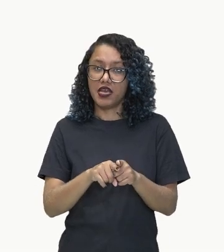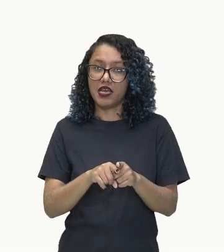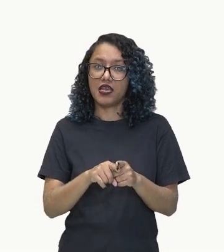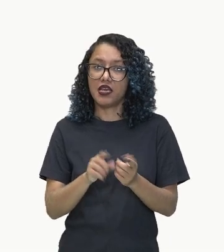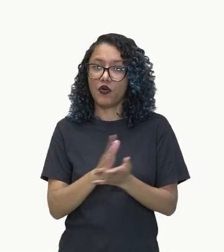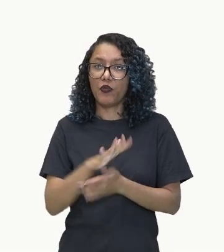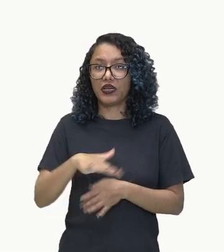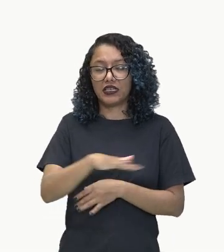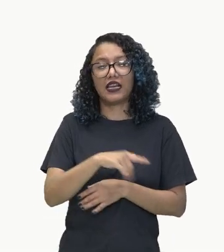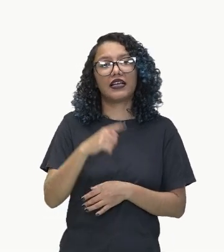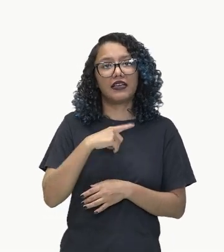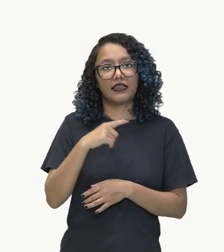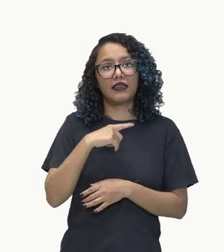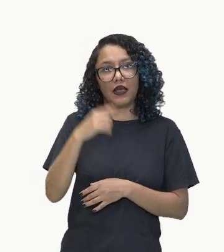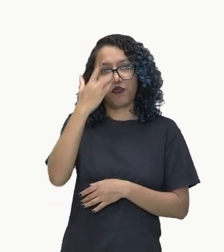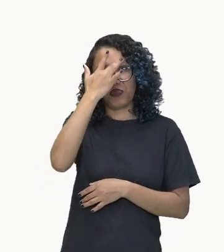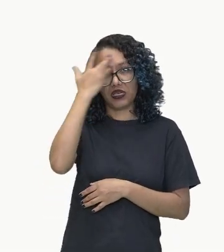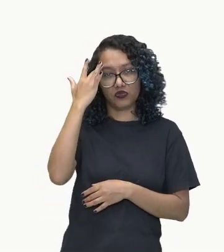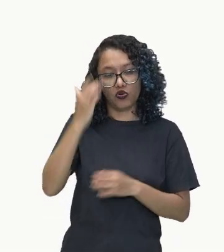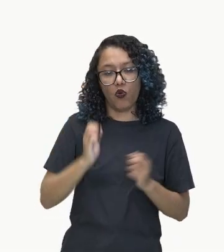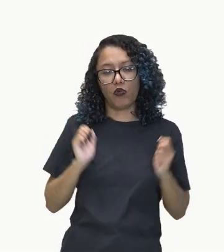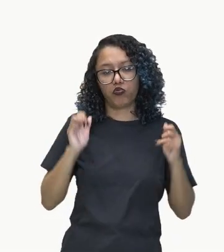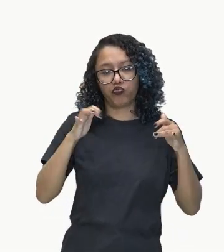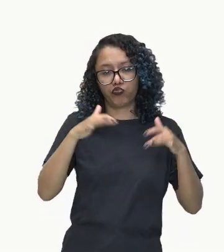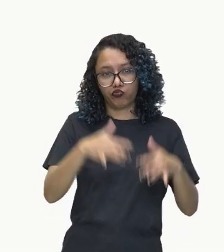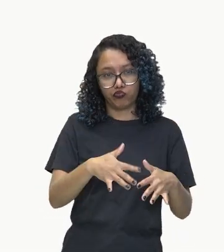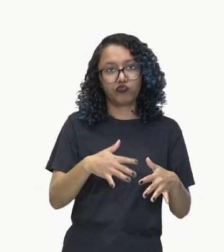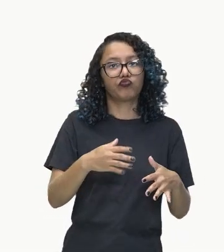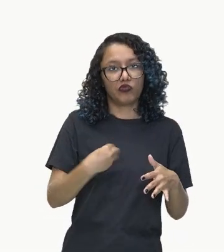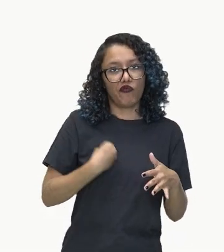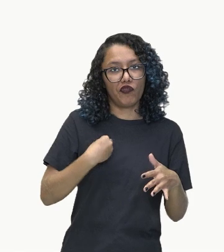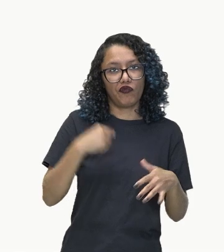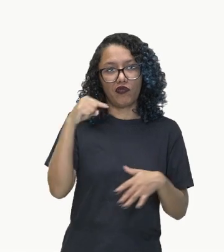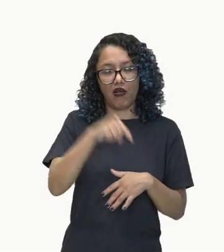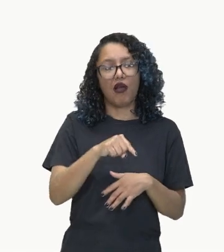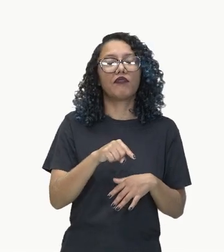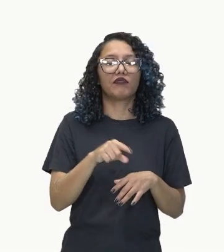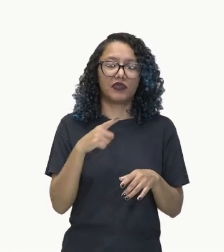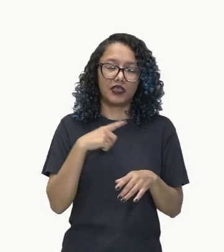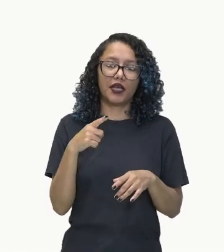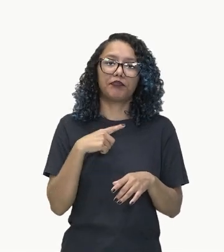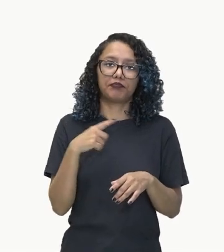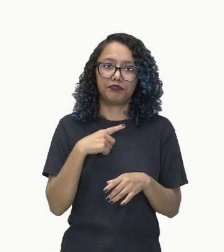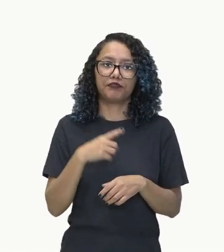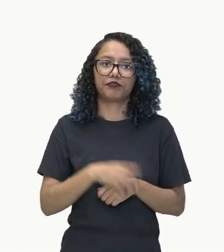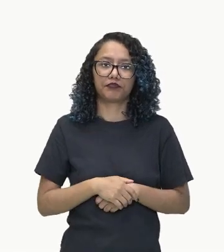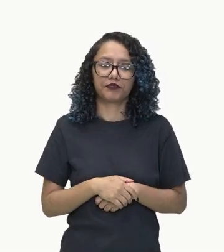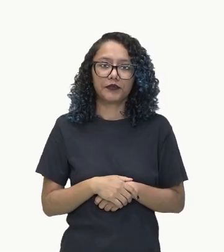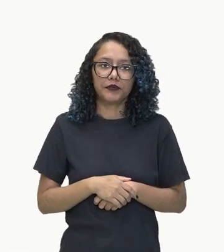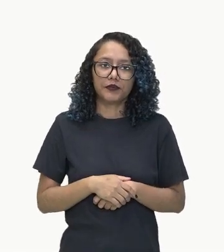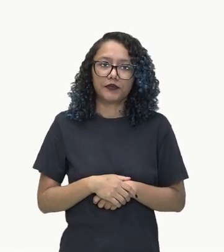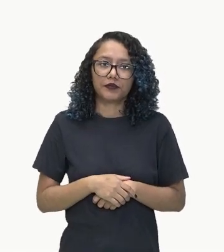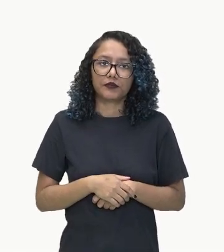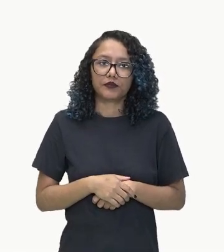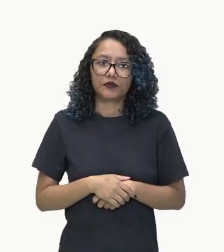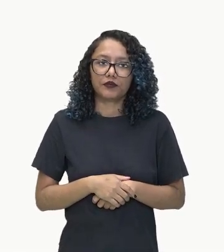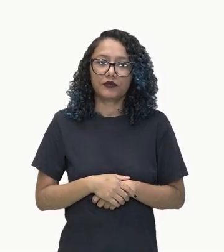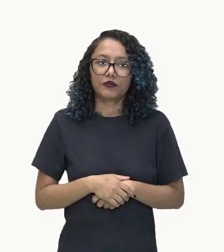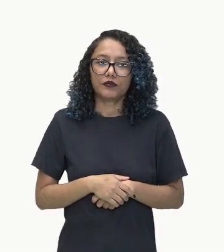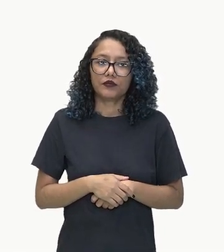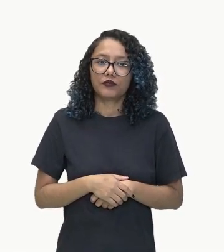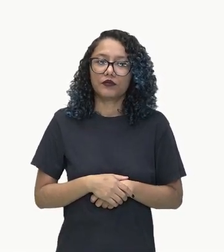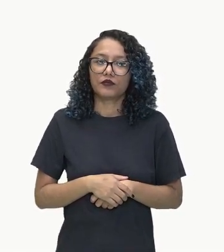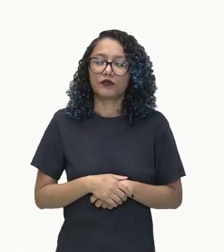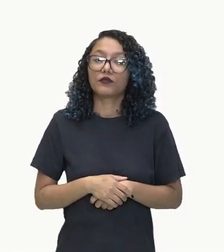maior concentração populacional do Canadá. Então, aí a gente verifica maior população encontrada